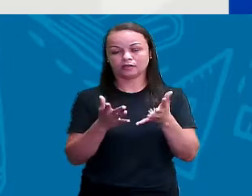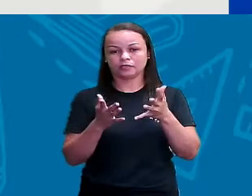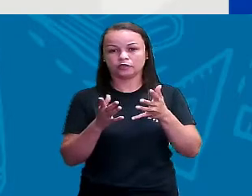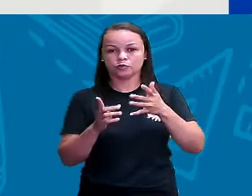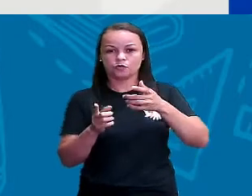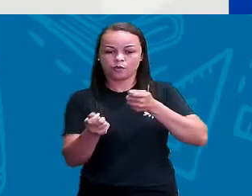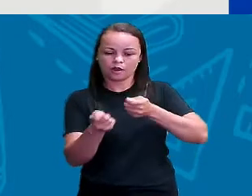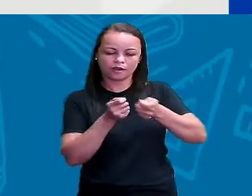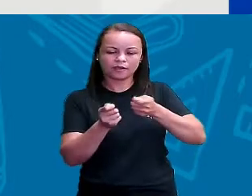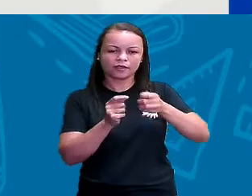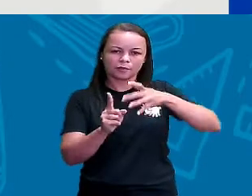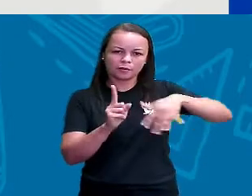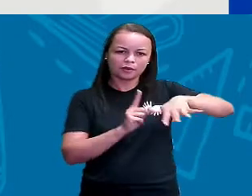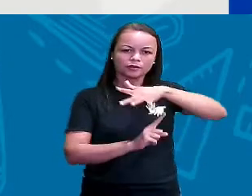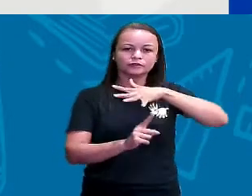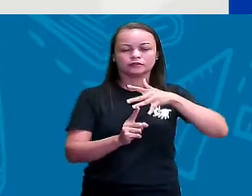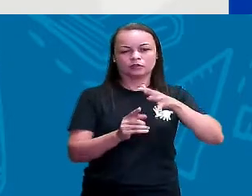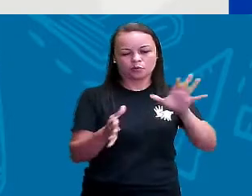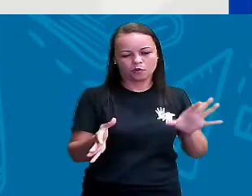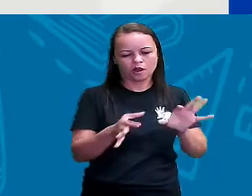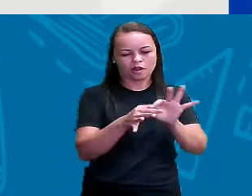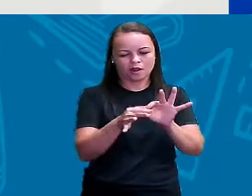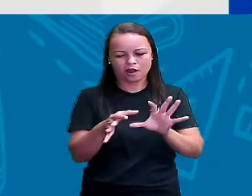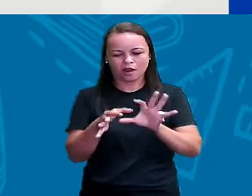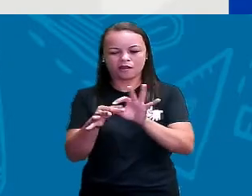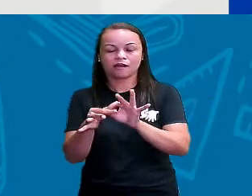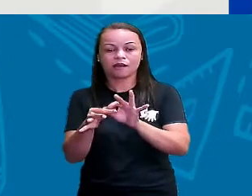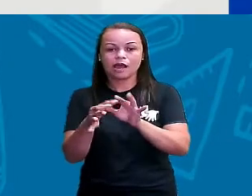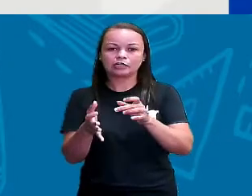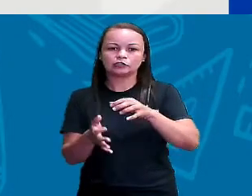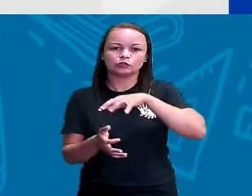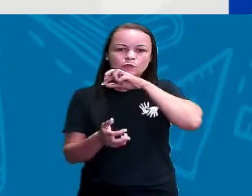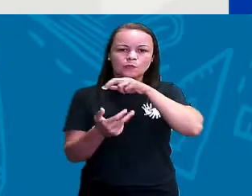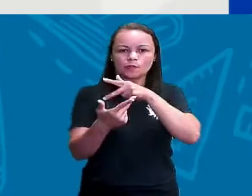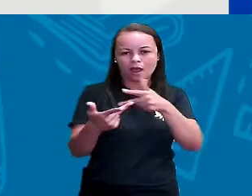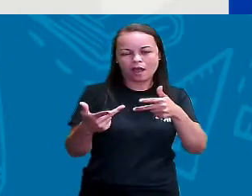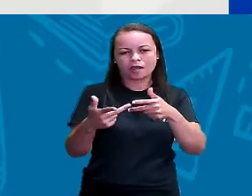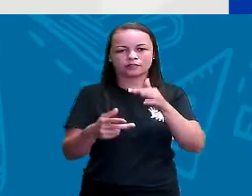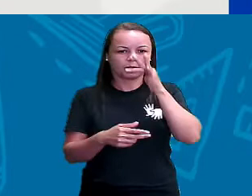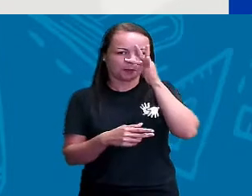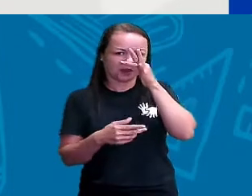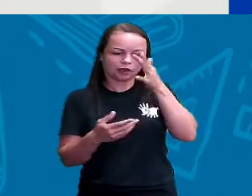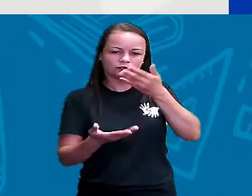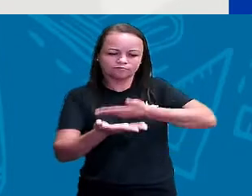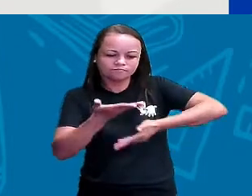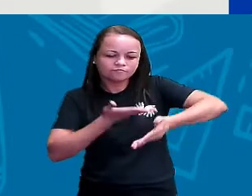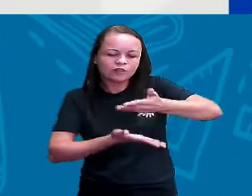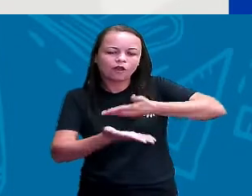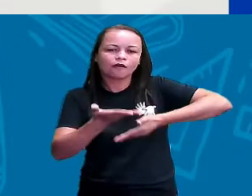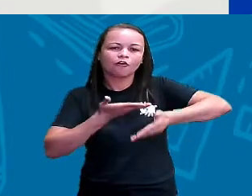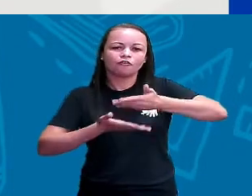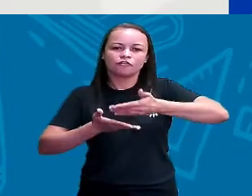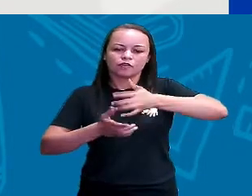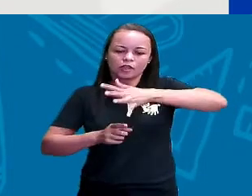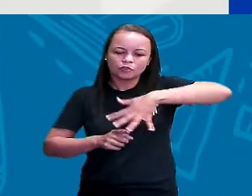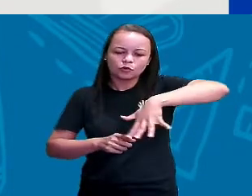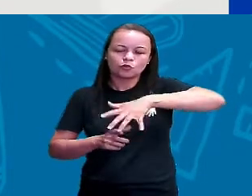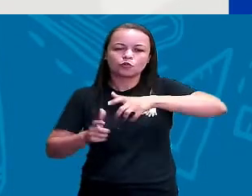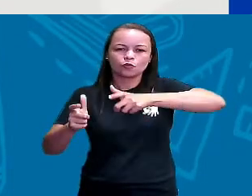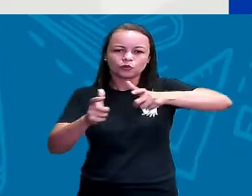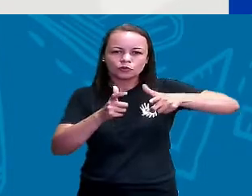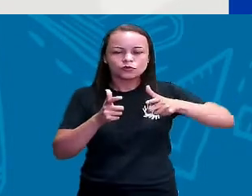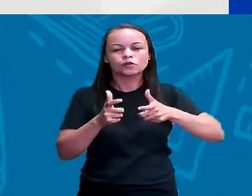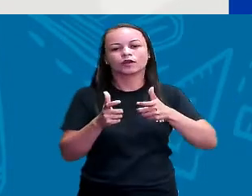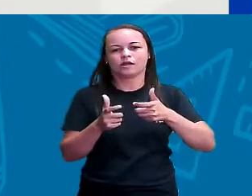sempre associando quando as espécies de plantas e de animais elas estão convivendo ali no mesmo ambiente em